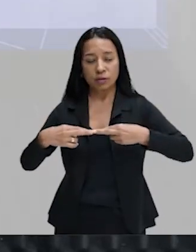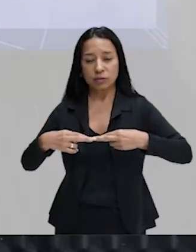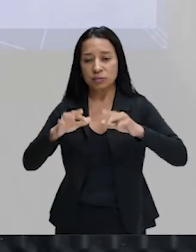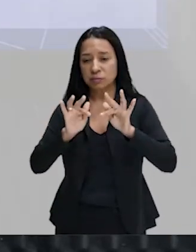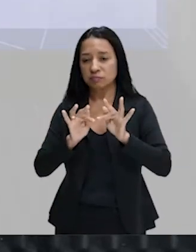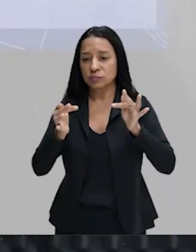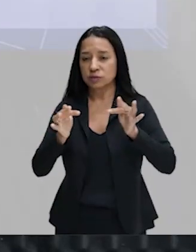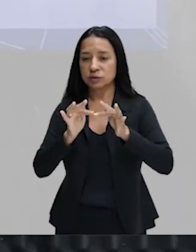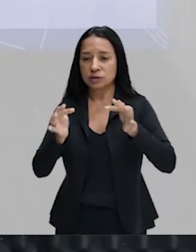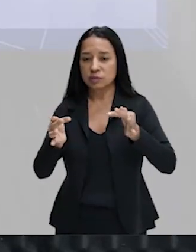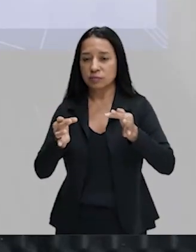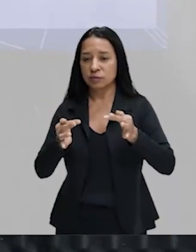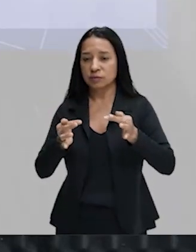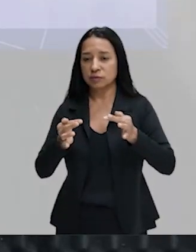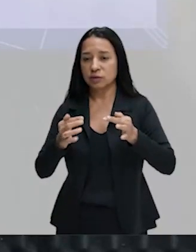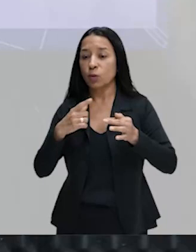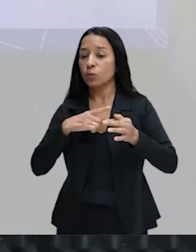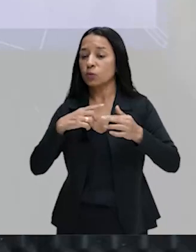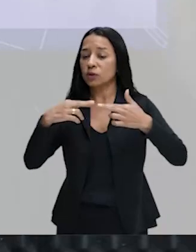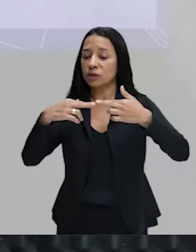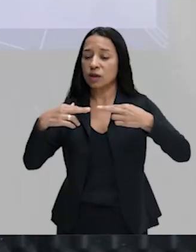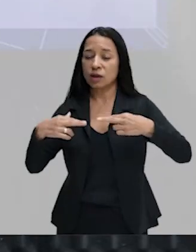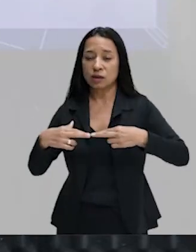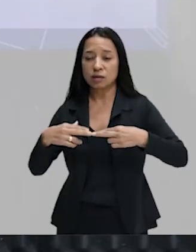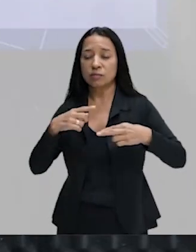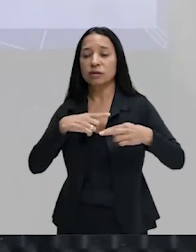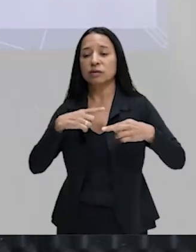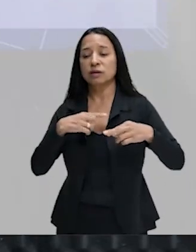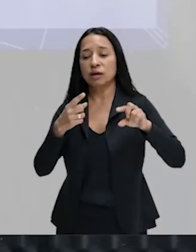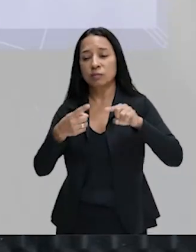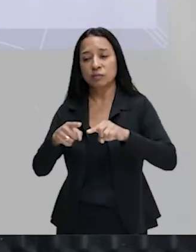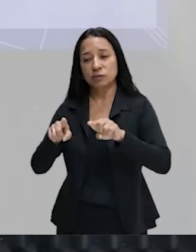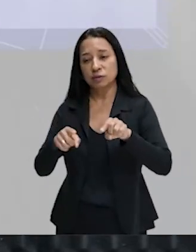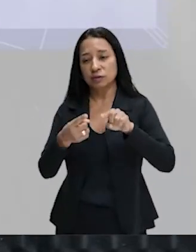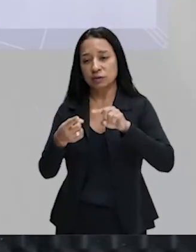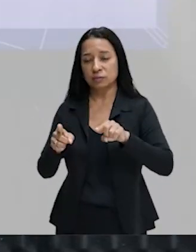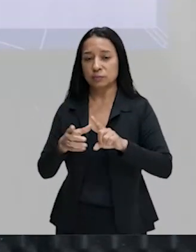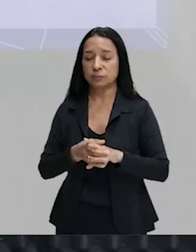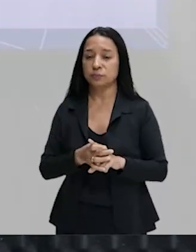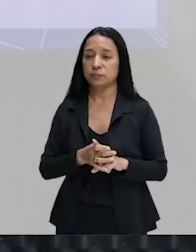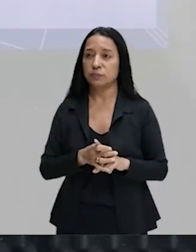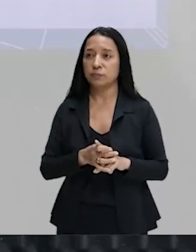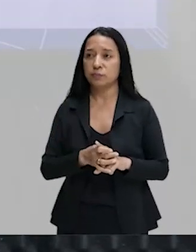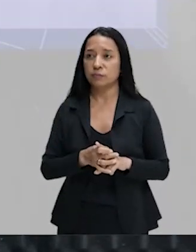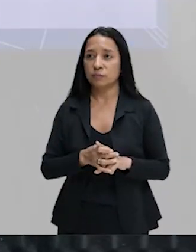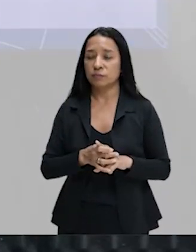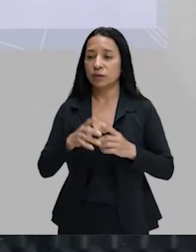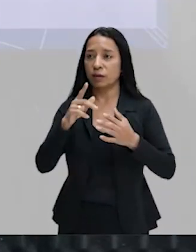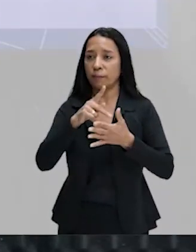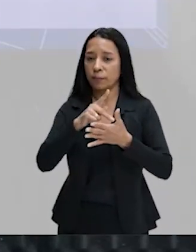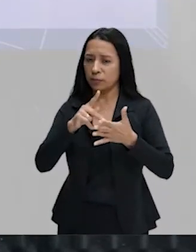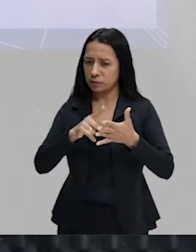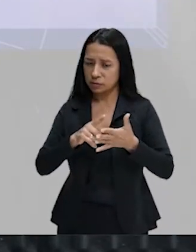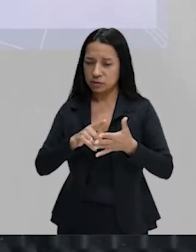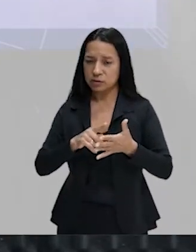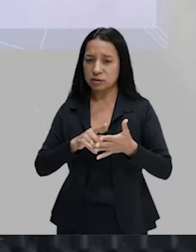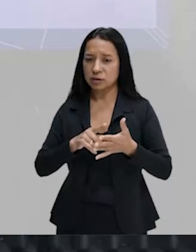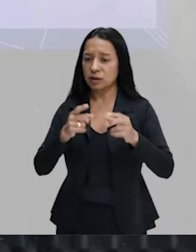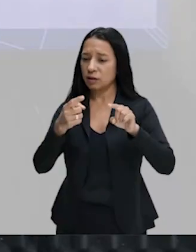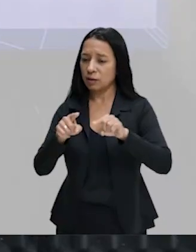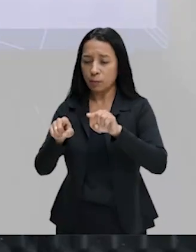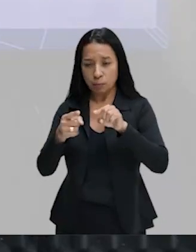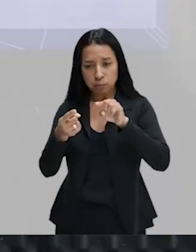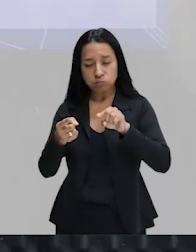rima, existe musicalidade. Por isso que a poesia tem, mesmo que não seja música. A música, a poesia, Cacau, é